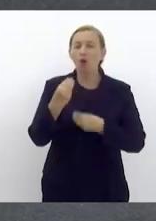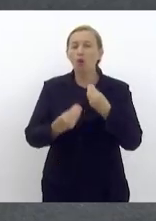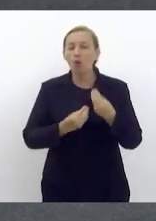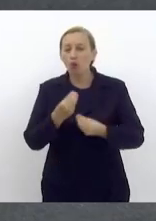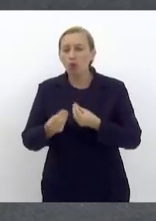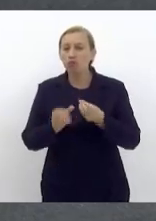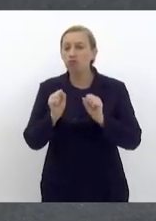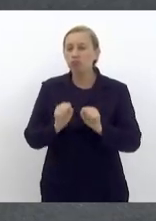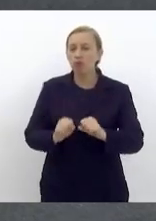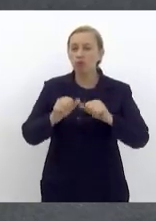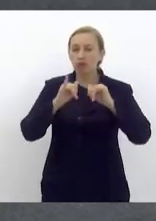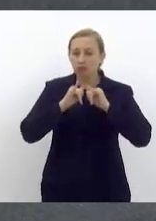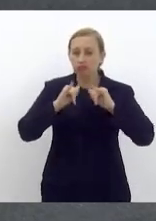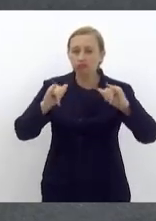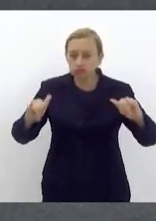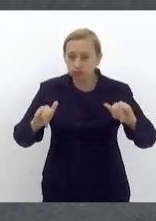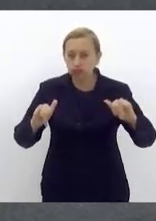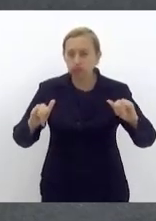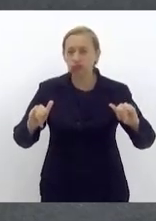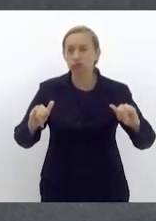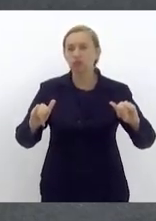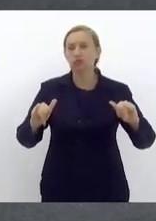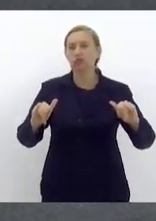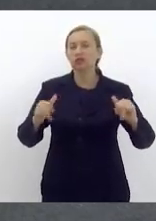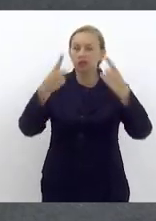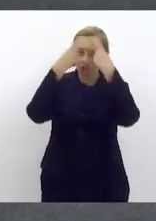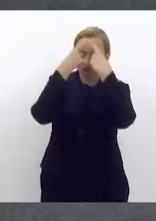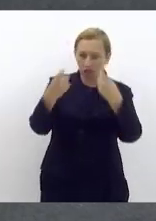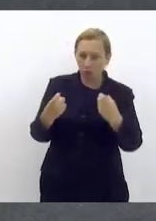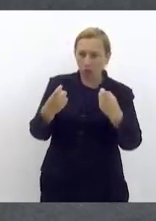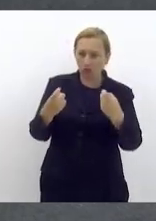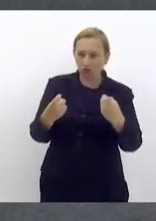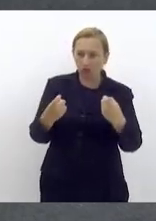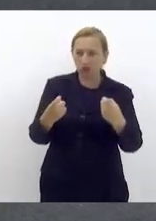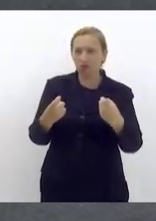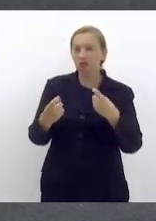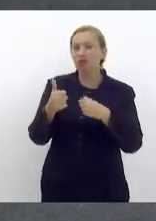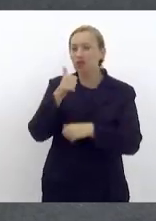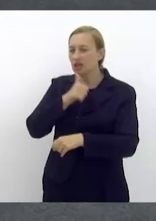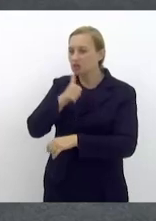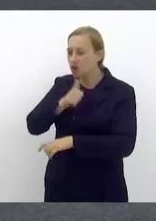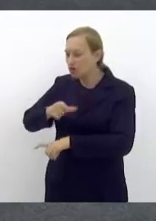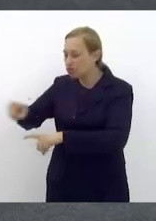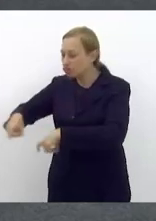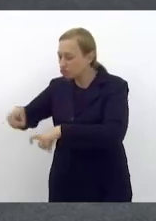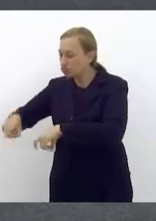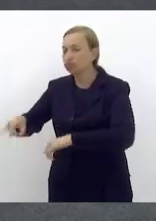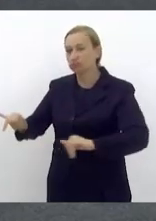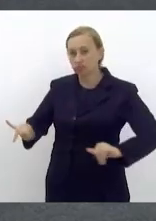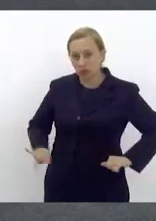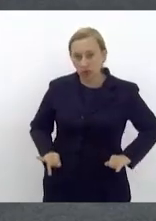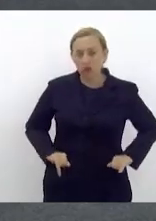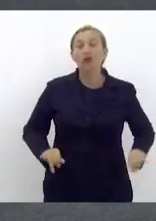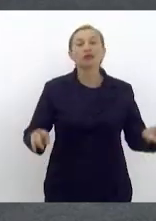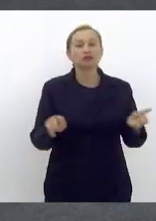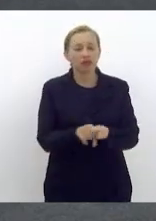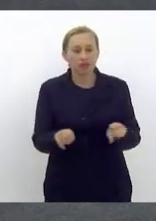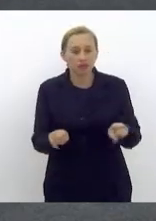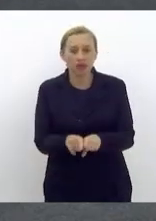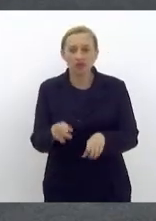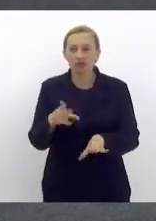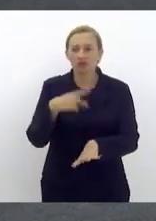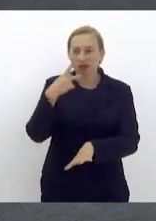tornar pública, digamos, essas violências que as camponesas sofrem. Também